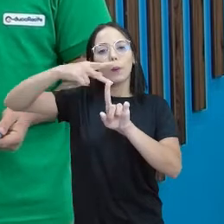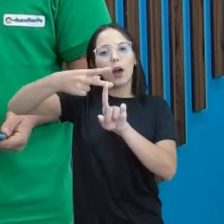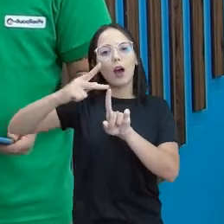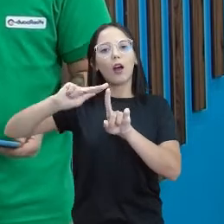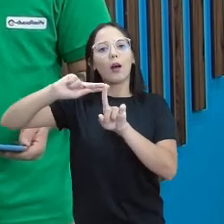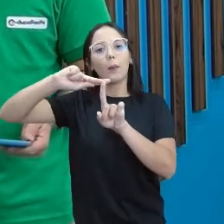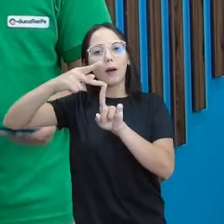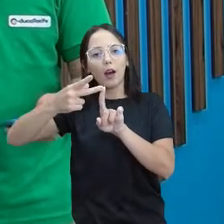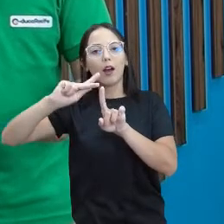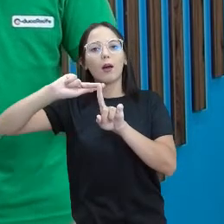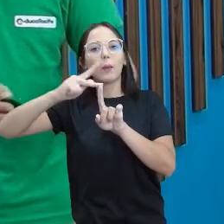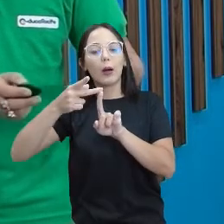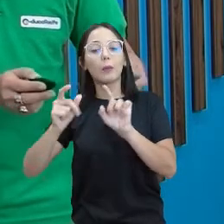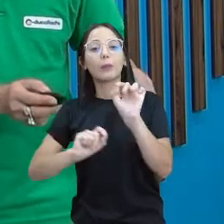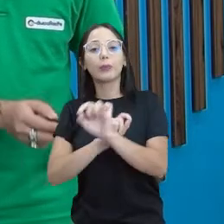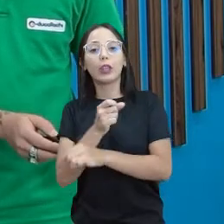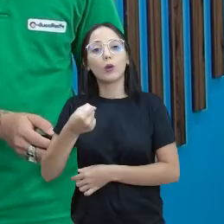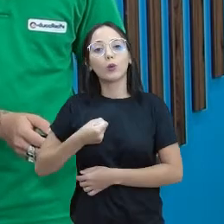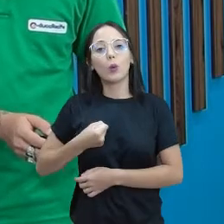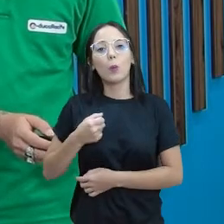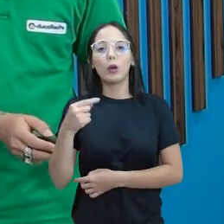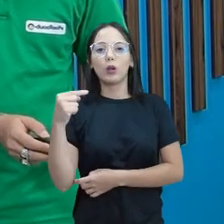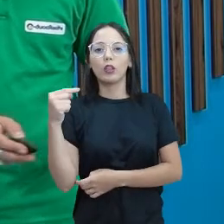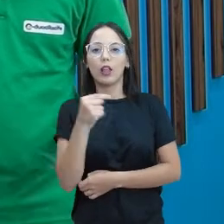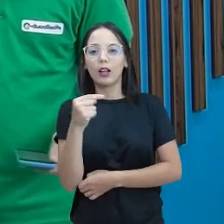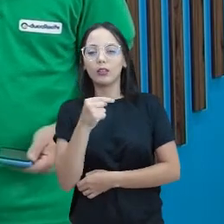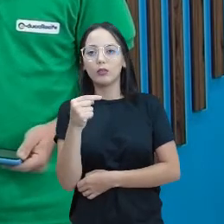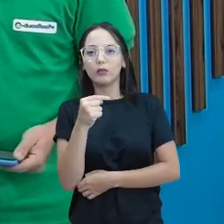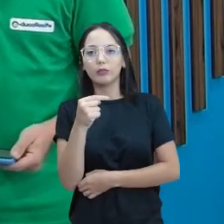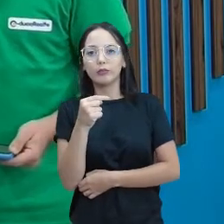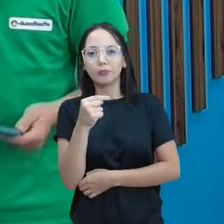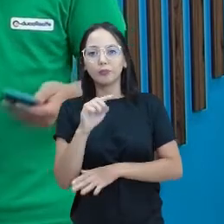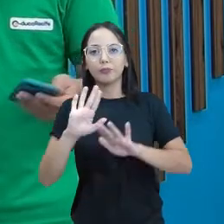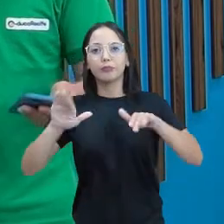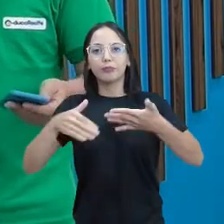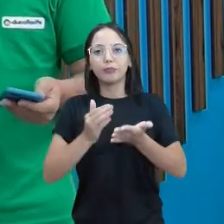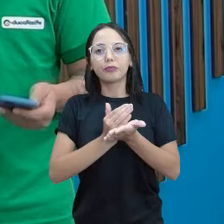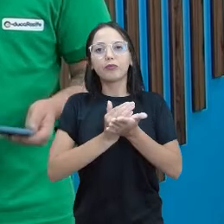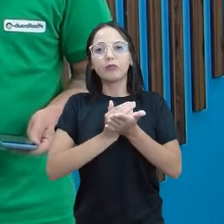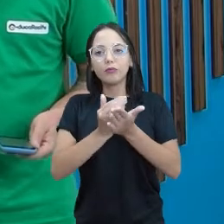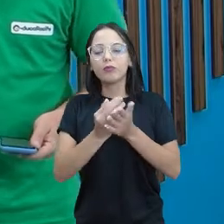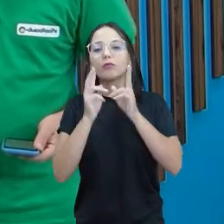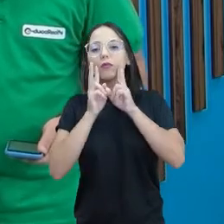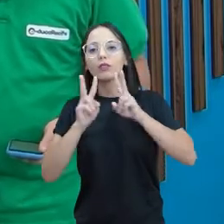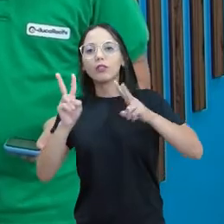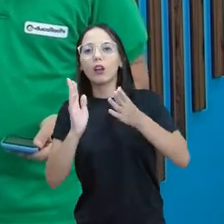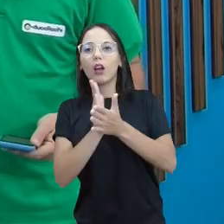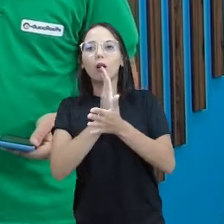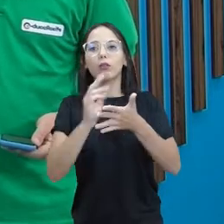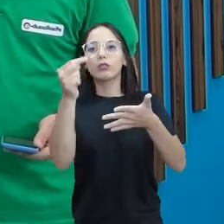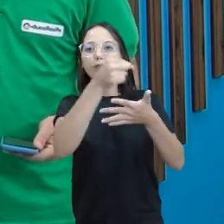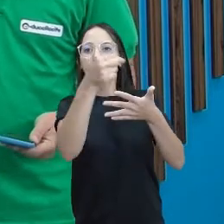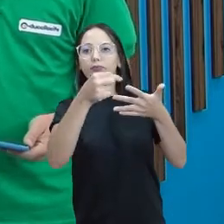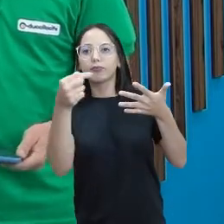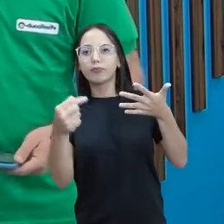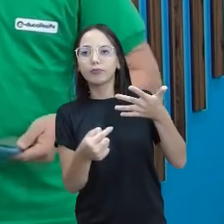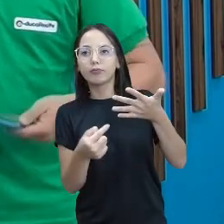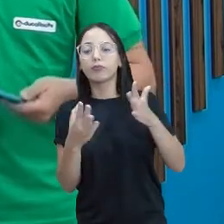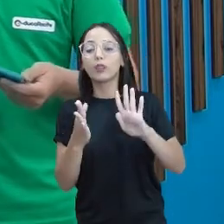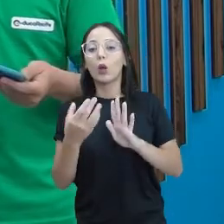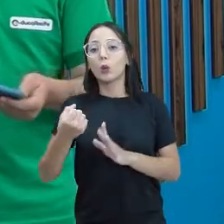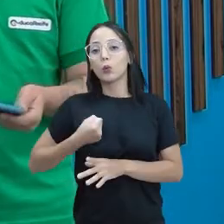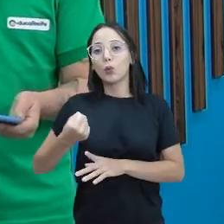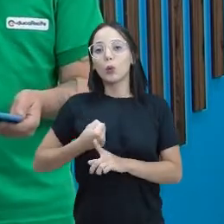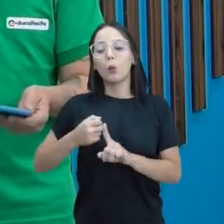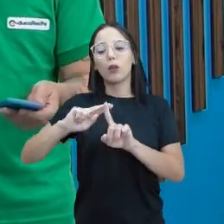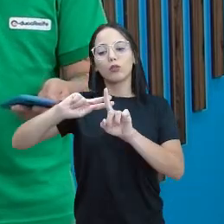quando esse expoente é um inteiro negativo, certo? Então, vamos começar a ver algumas situações. Então, a potência com